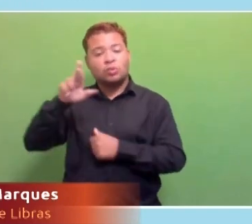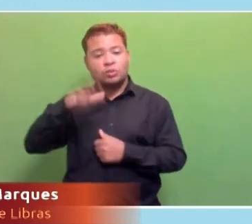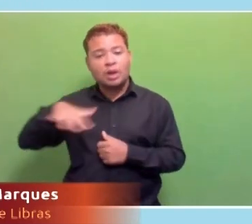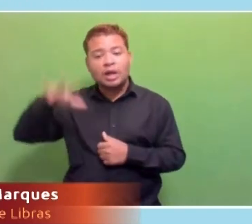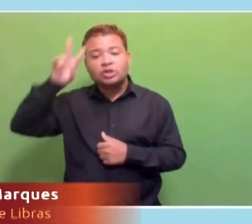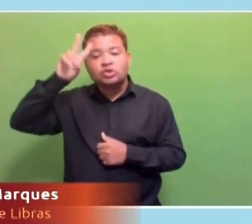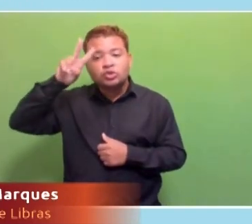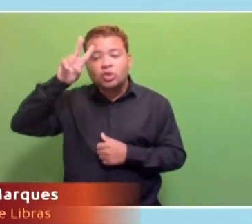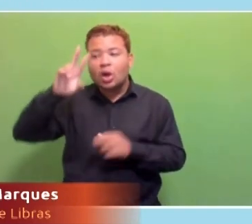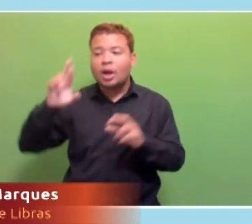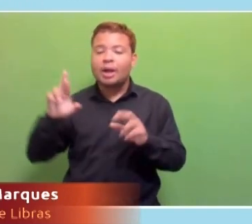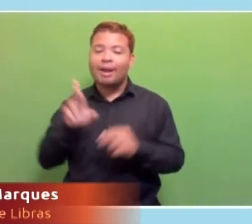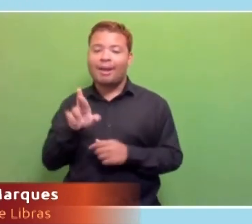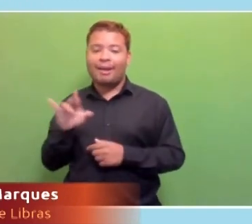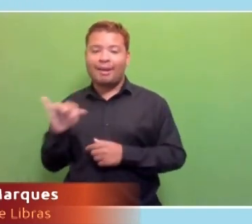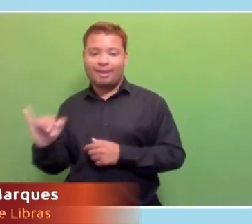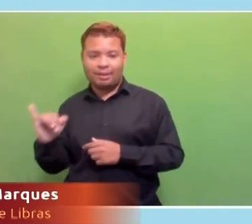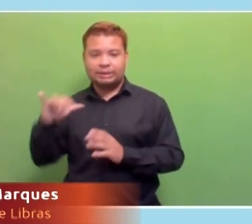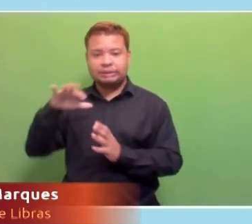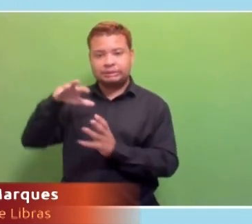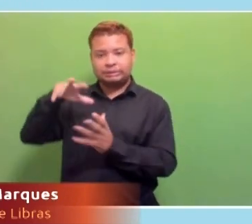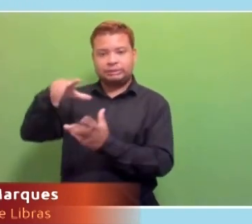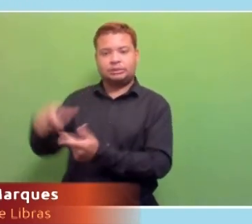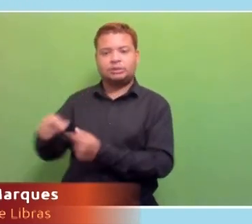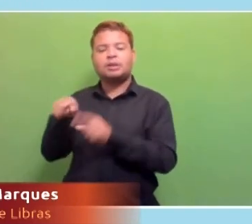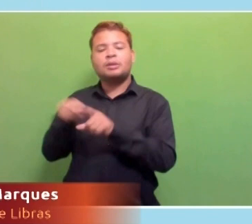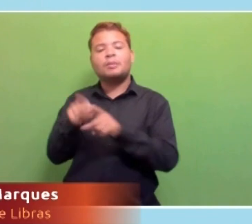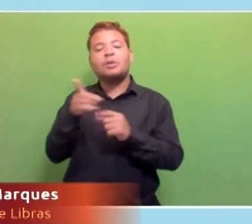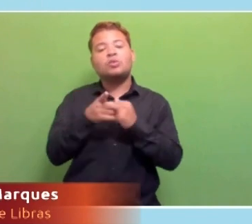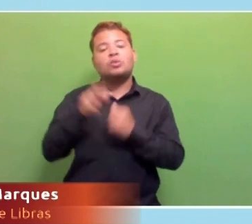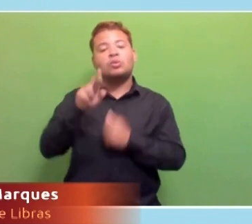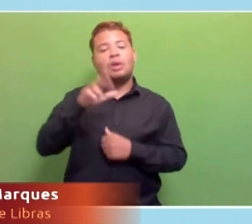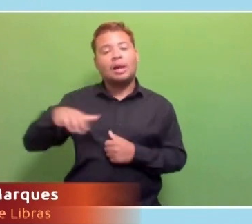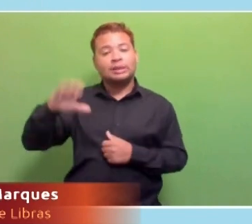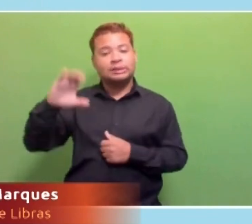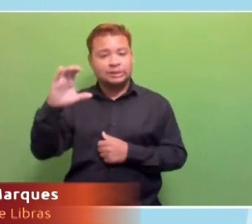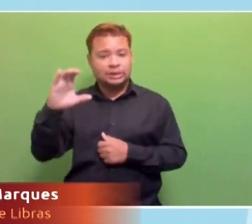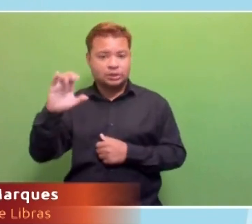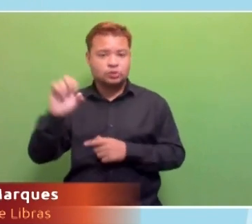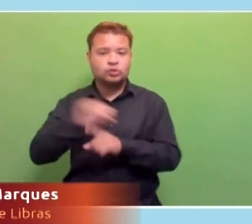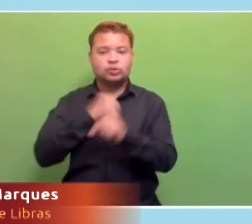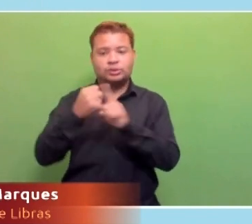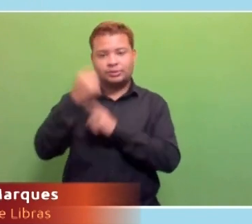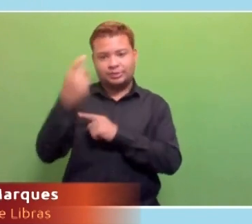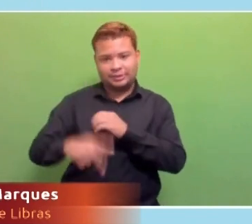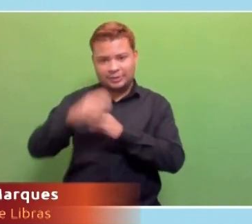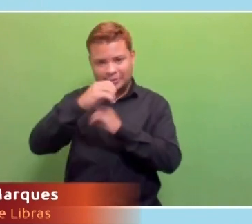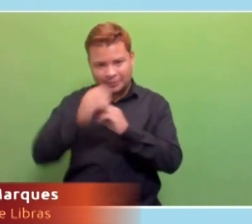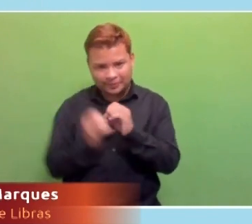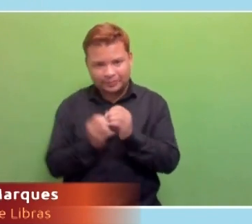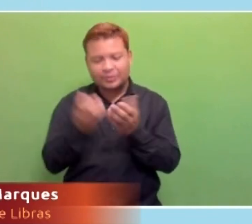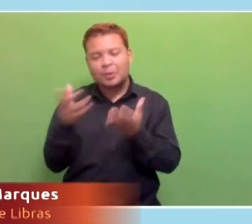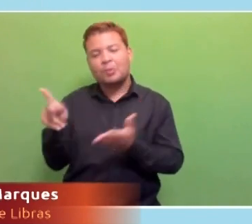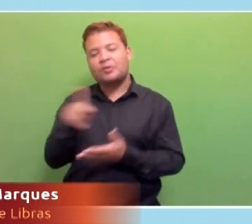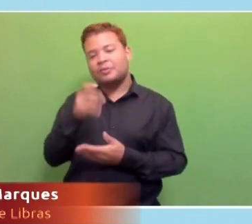e professor da Faculdade de Ciências Sociais da UFG. Olá, professor Carlo, muito obrigada pela sua presença.